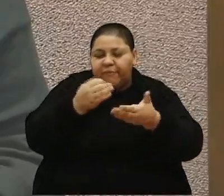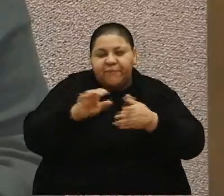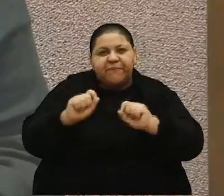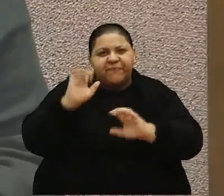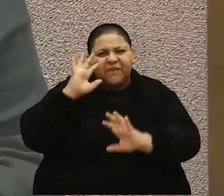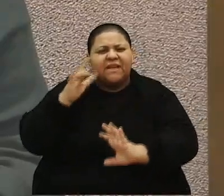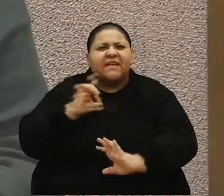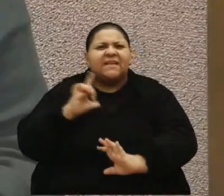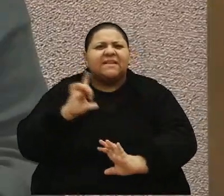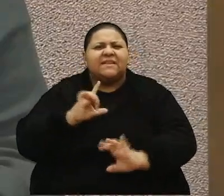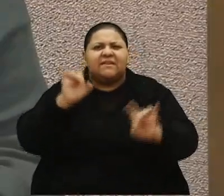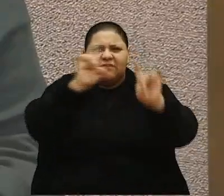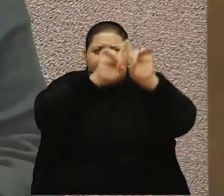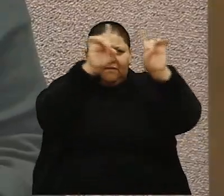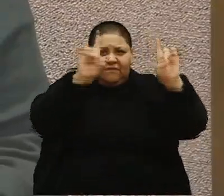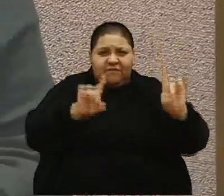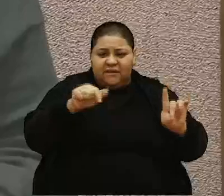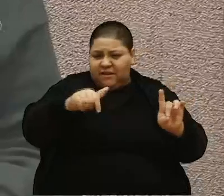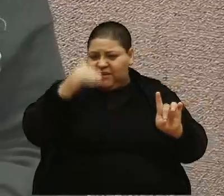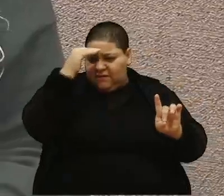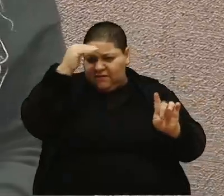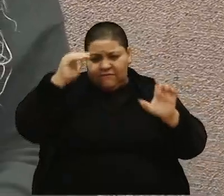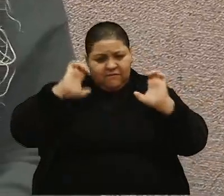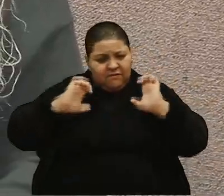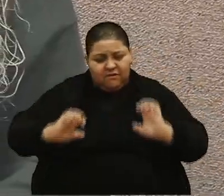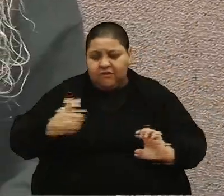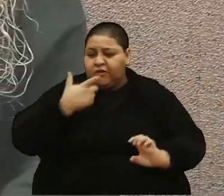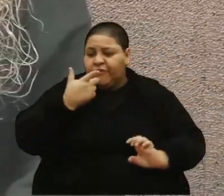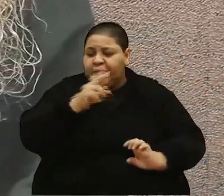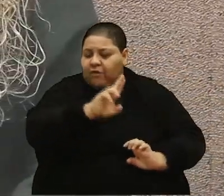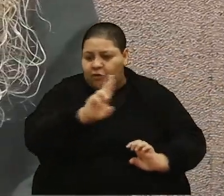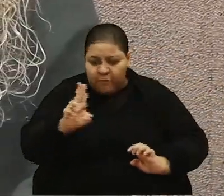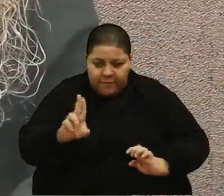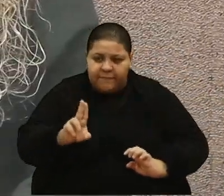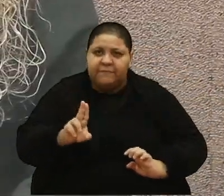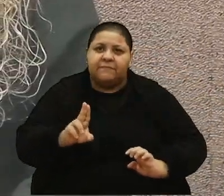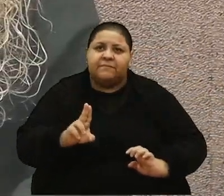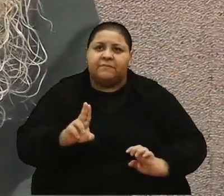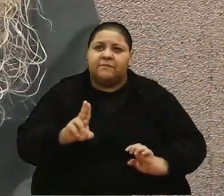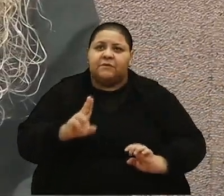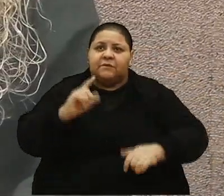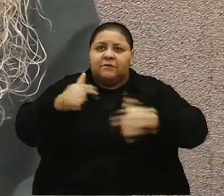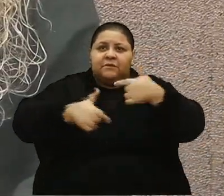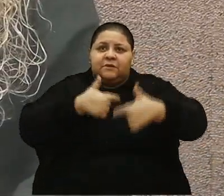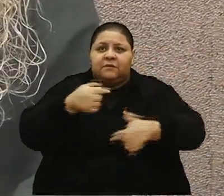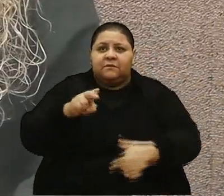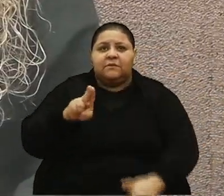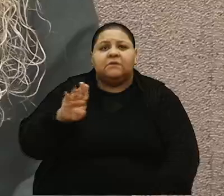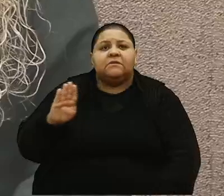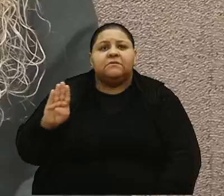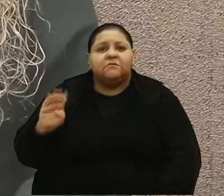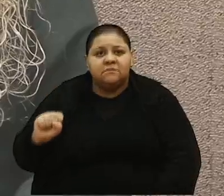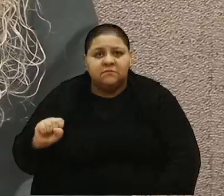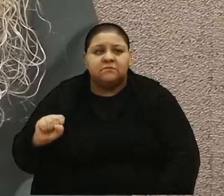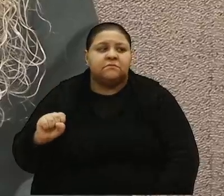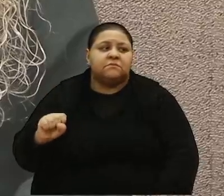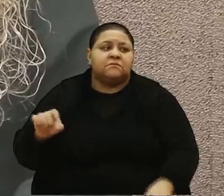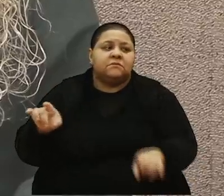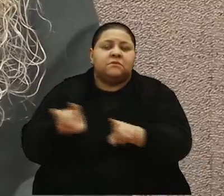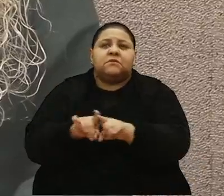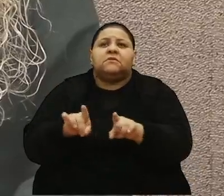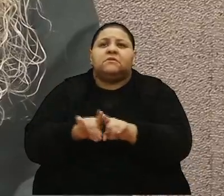Teve uma servidora que aqui, por respeito e ética, eu não vou divulgar o nome, que trabalha numa UBS, que me disse o